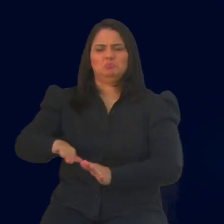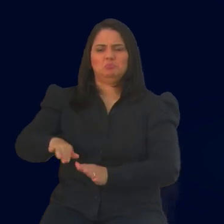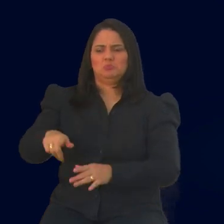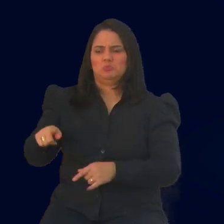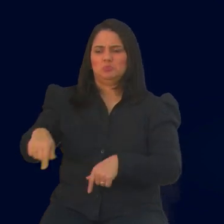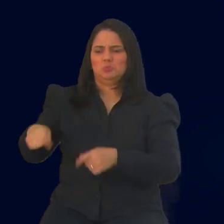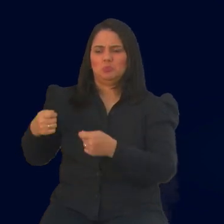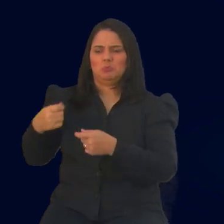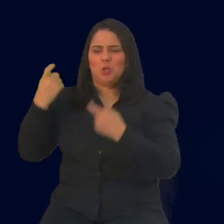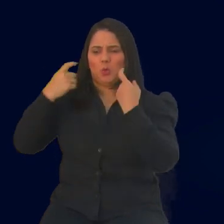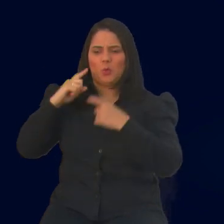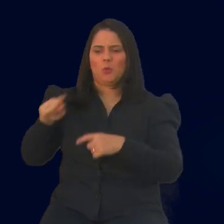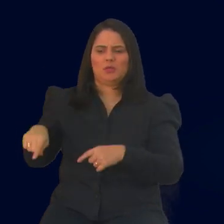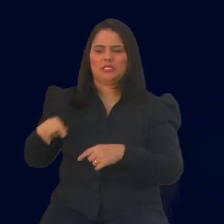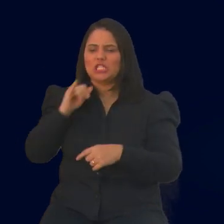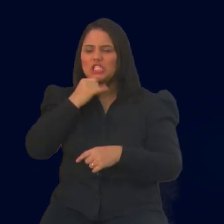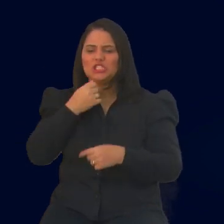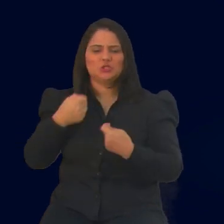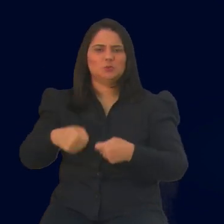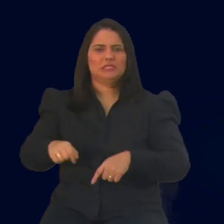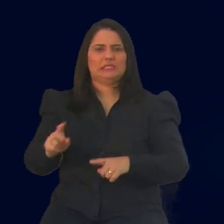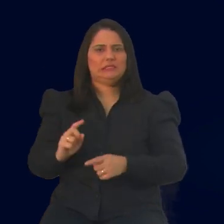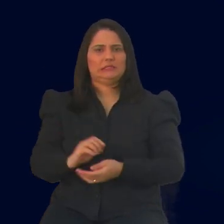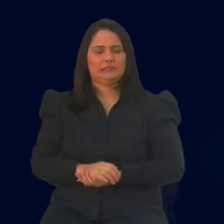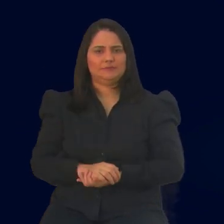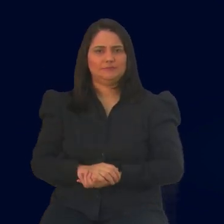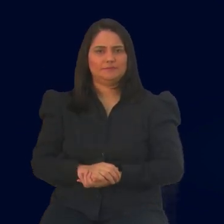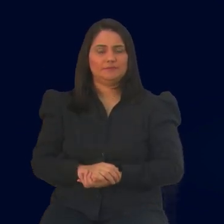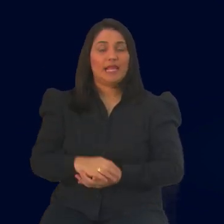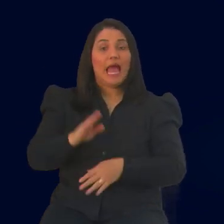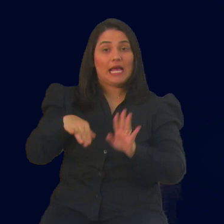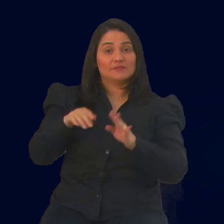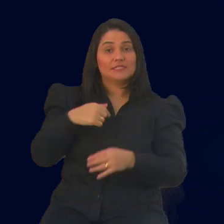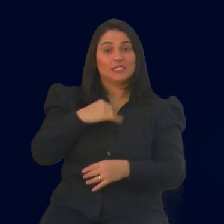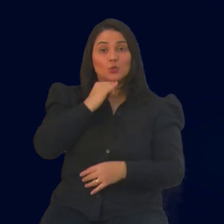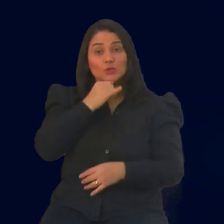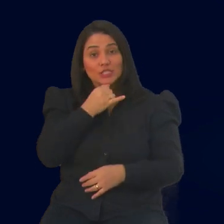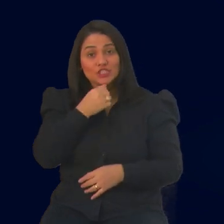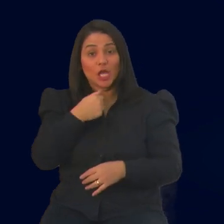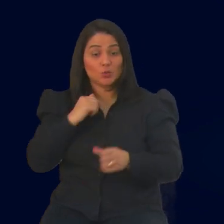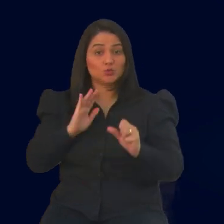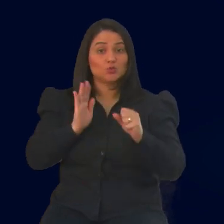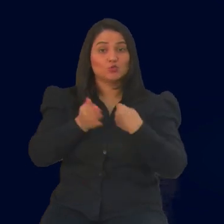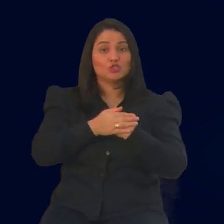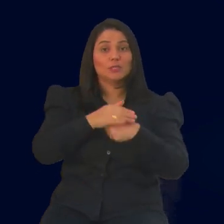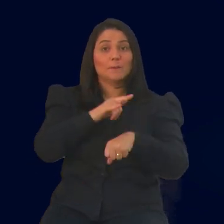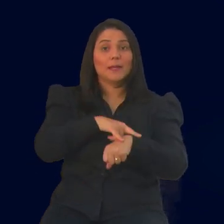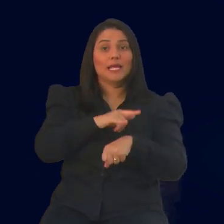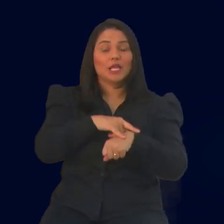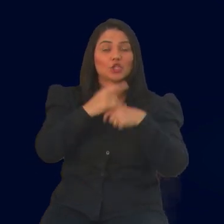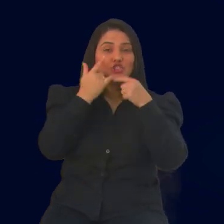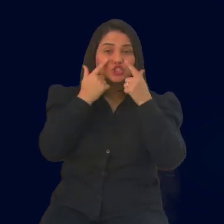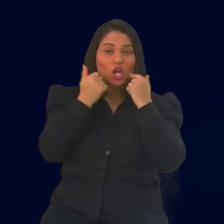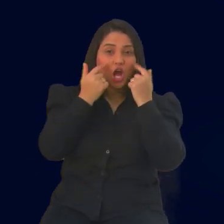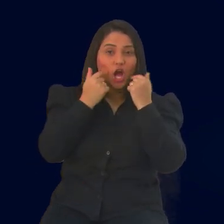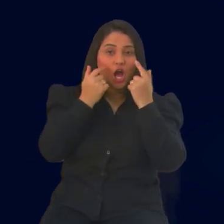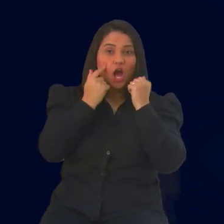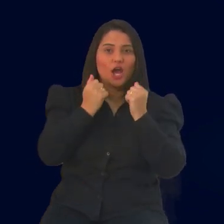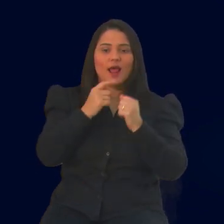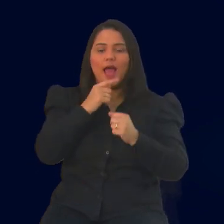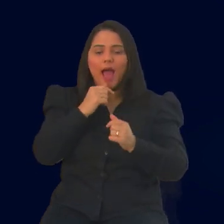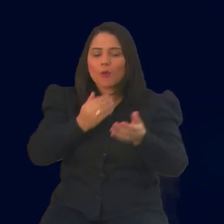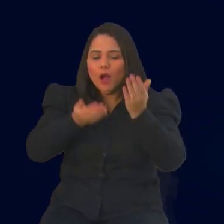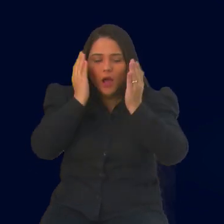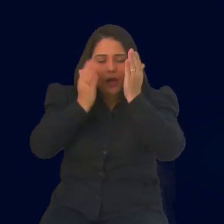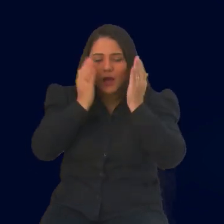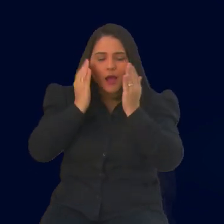parte. Eu lembro que quando eu estava triste, muitas vezes eu ia chorar no banheiro. porque depois eu conseguia lavar o rosto